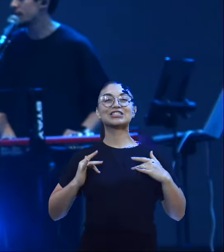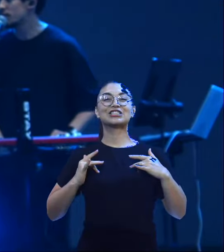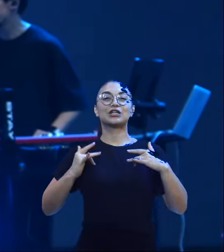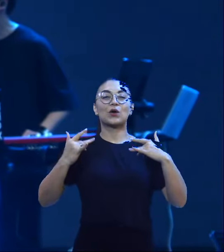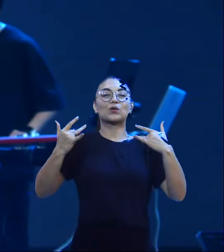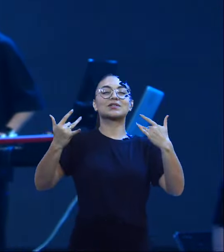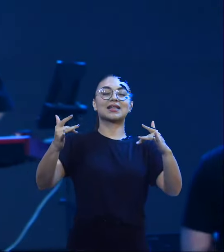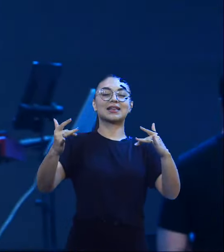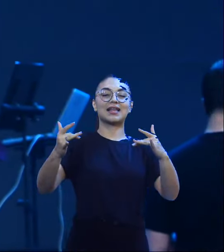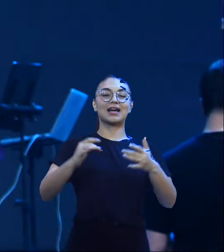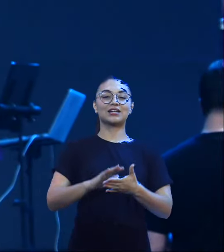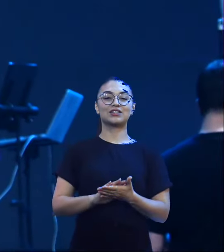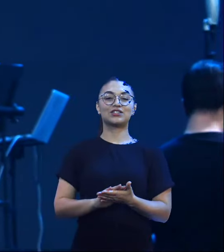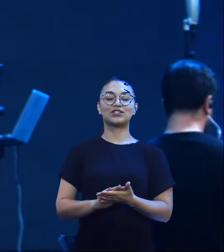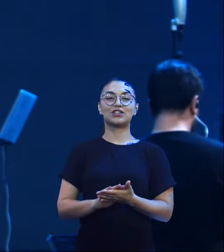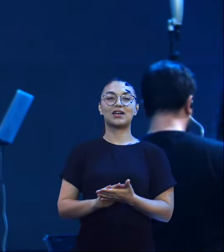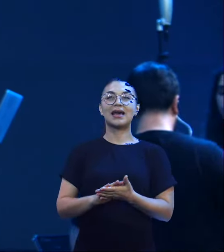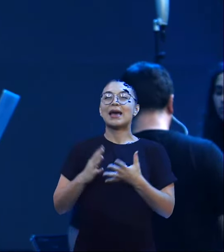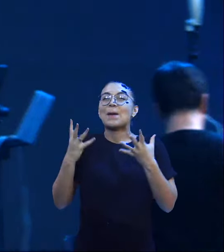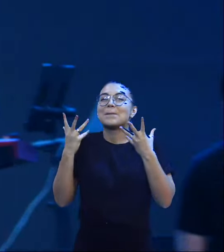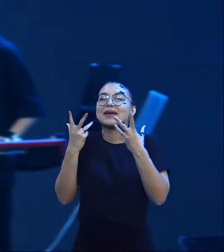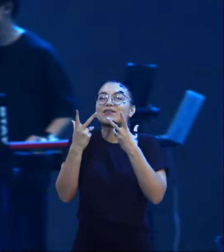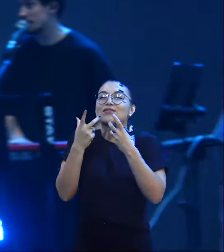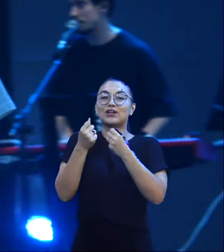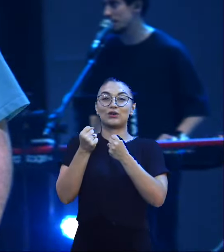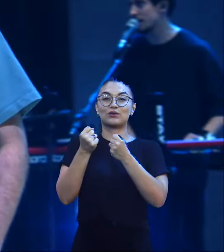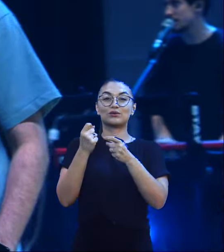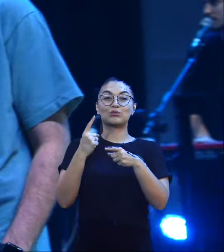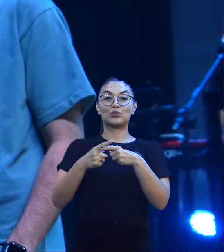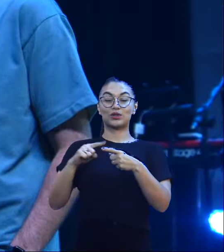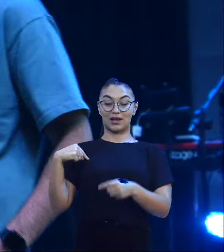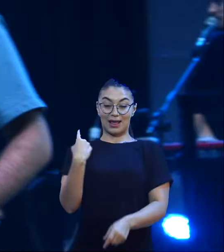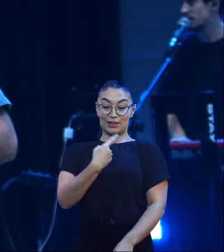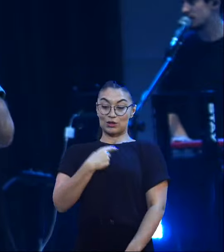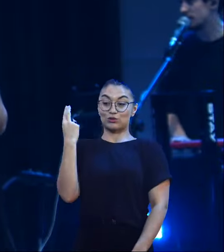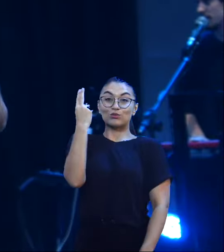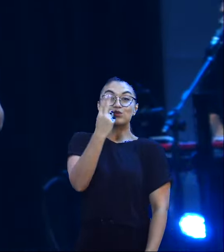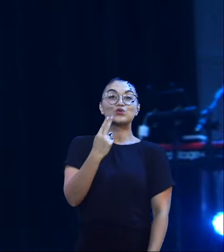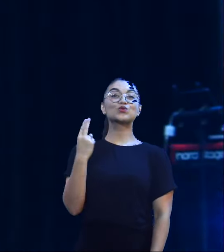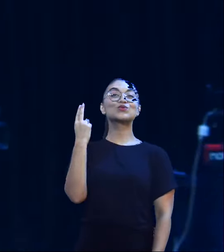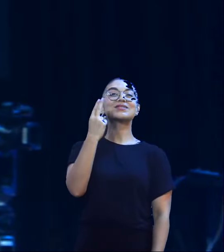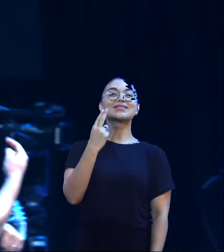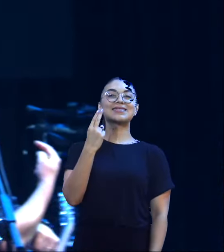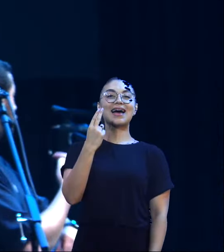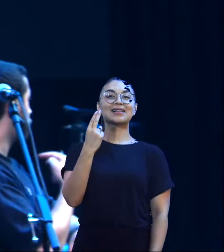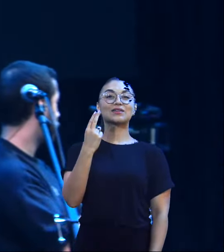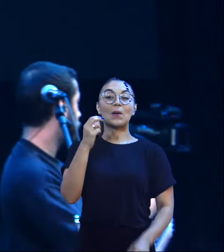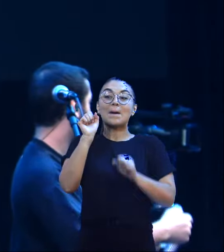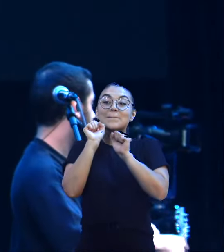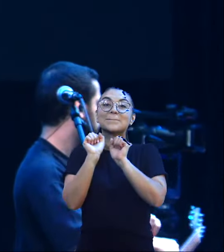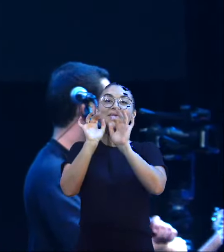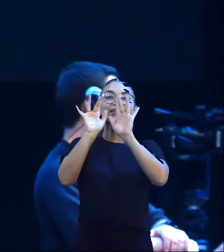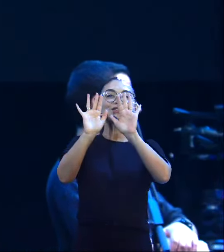Generosidade é o privilégio de ser usado. O privilégio de ser um canal.